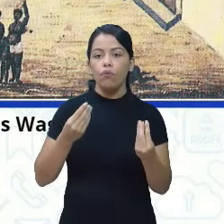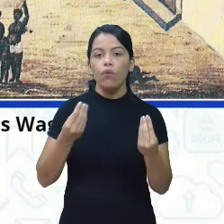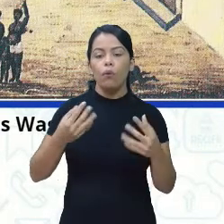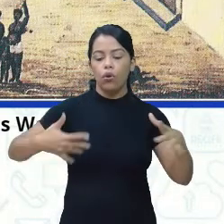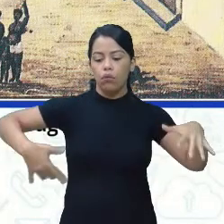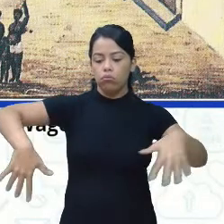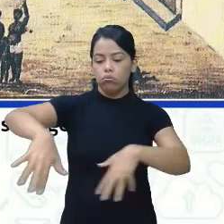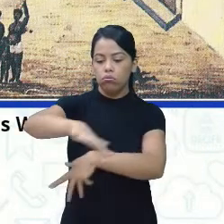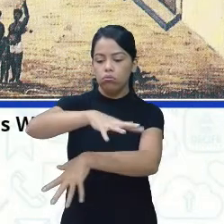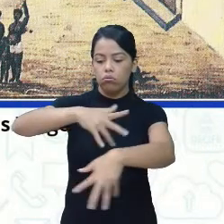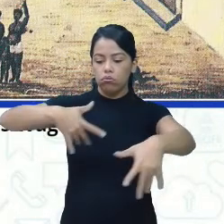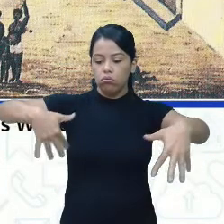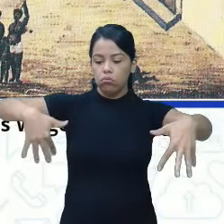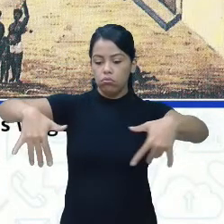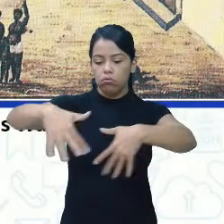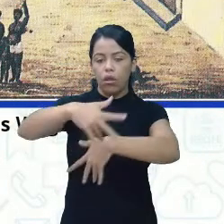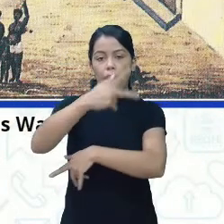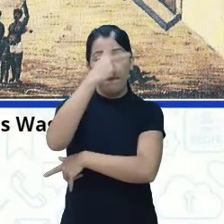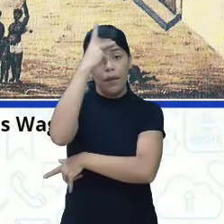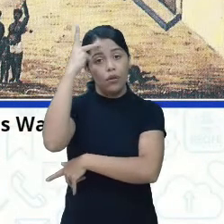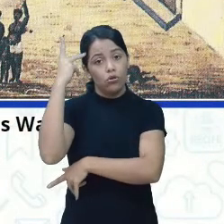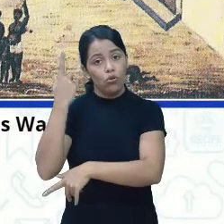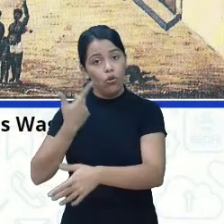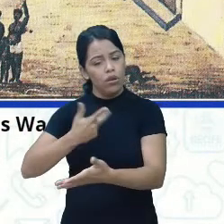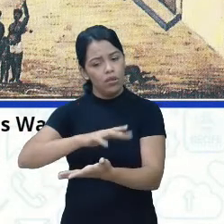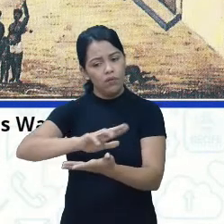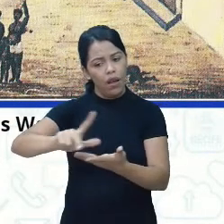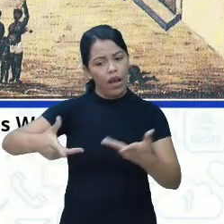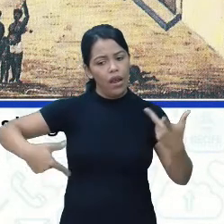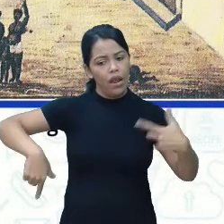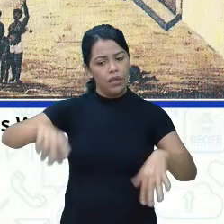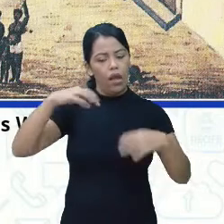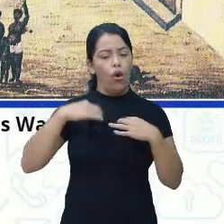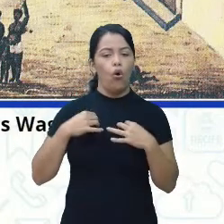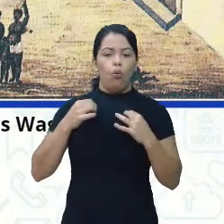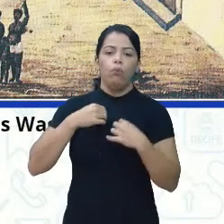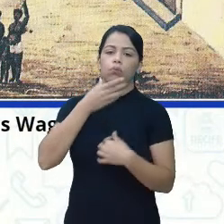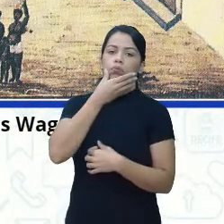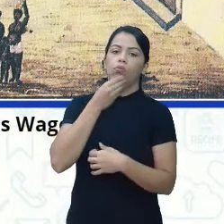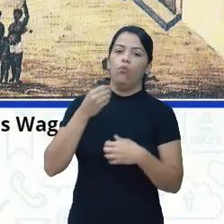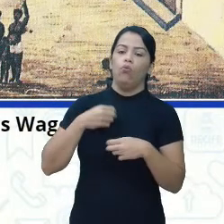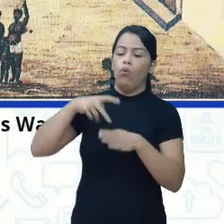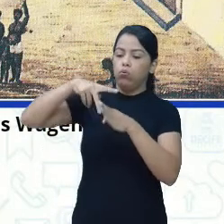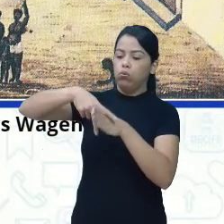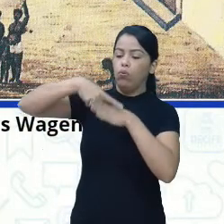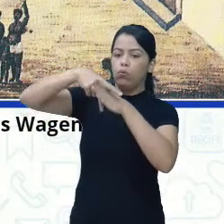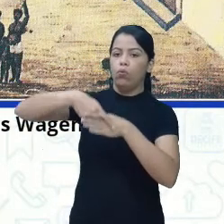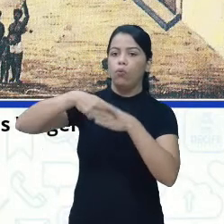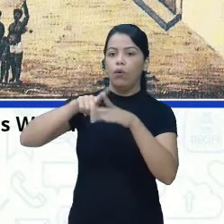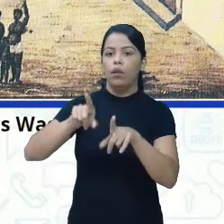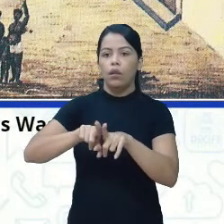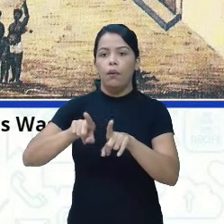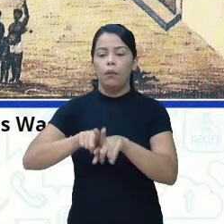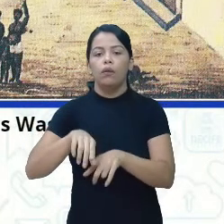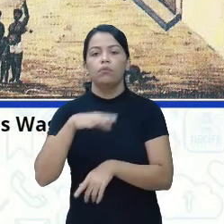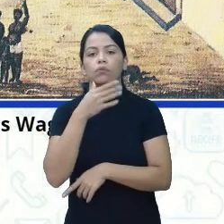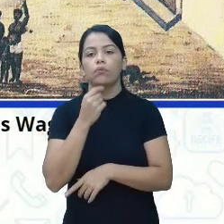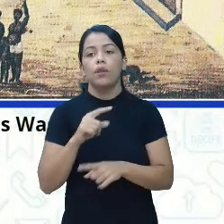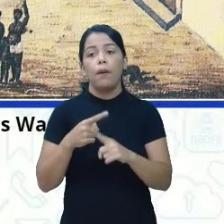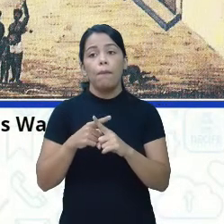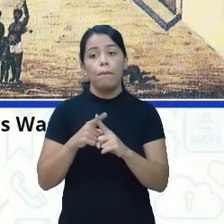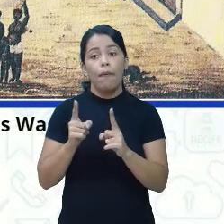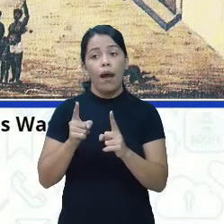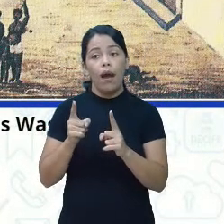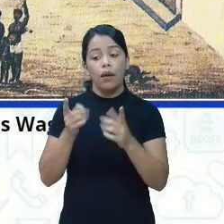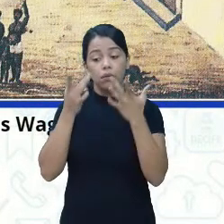Então tem pessoas, senhores, bem vestidos, com chapéu, cavalo, mas o que chama a atenção são